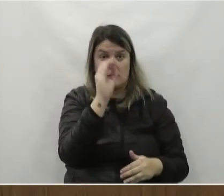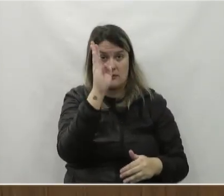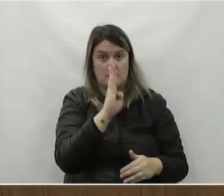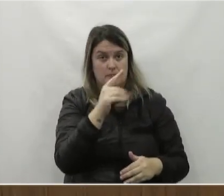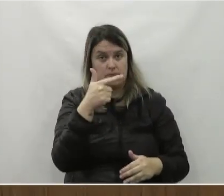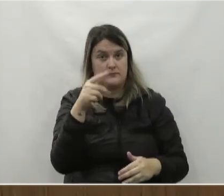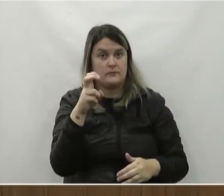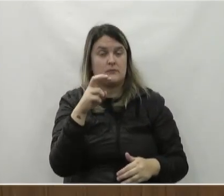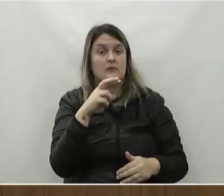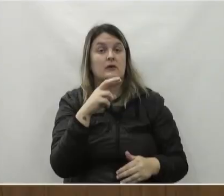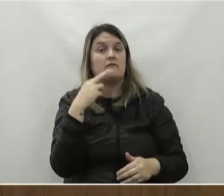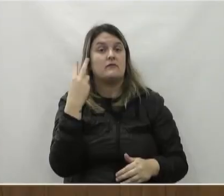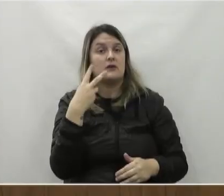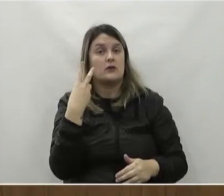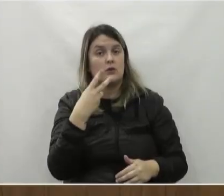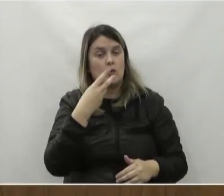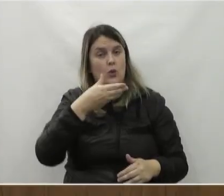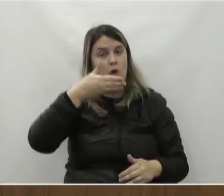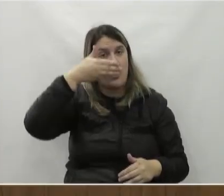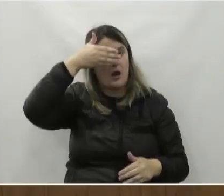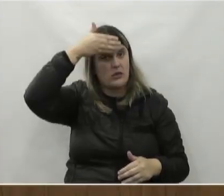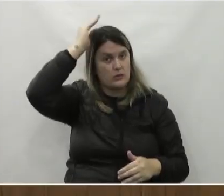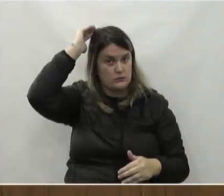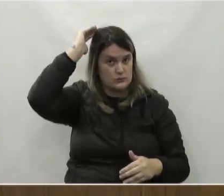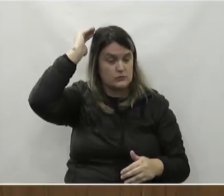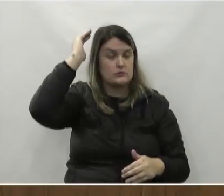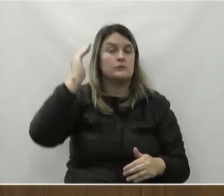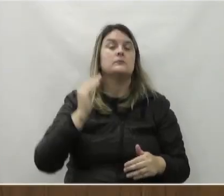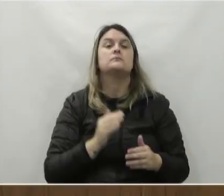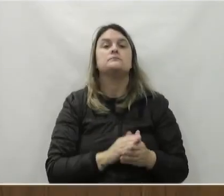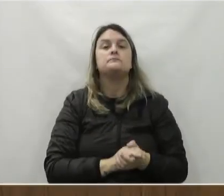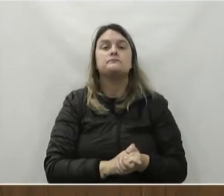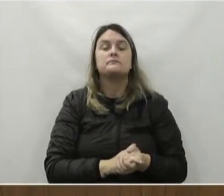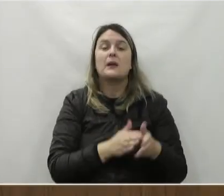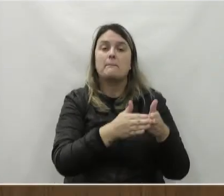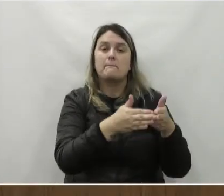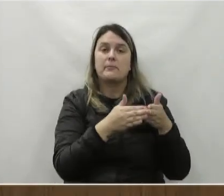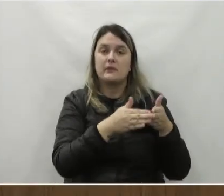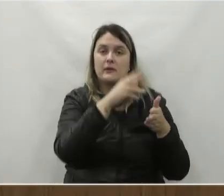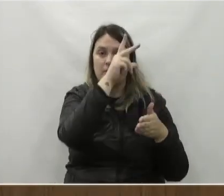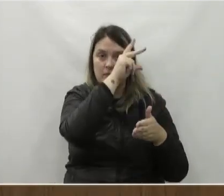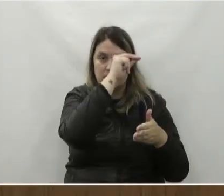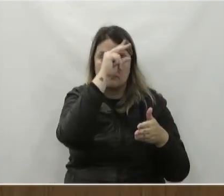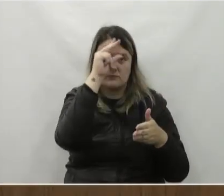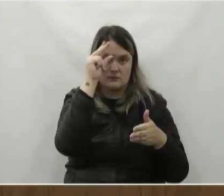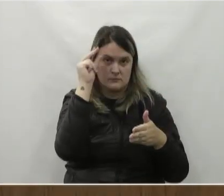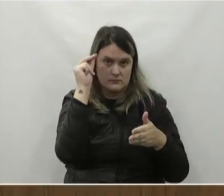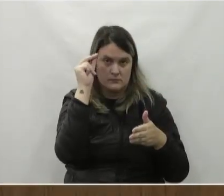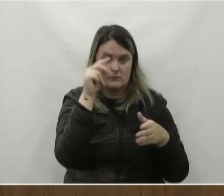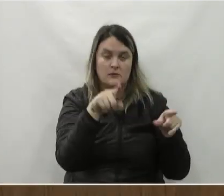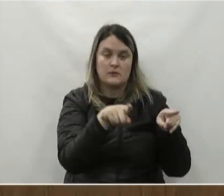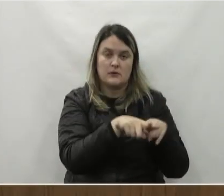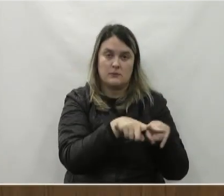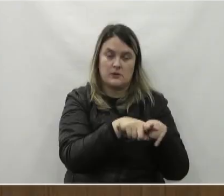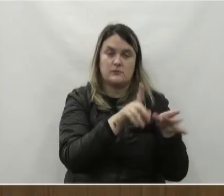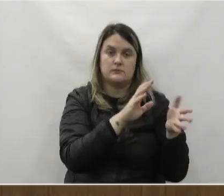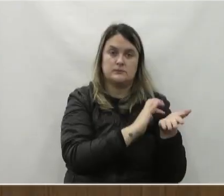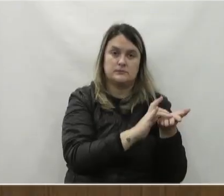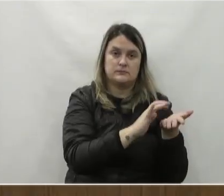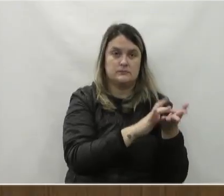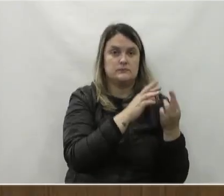240/2025 do vereador Anderson Cripa Luiz Cardoso ao Poder Executivo Municipal, por meio da